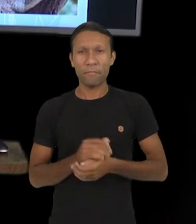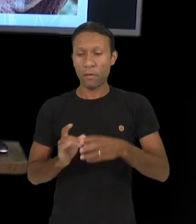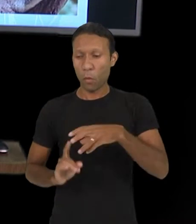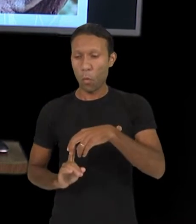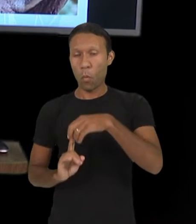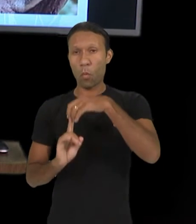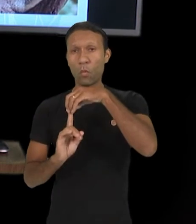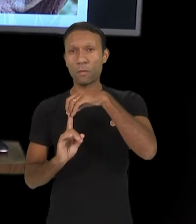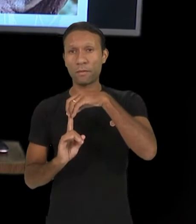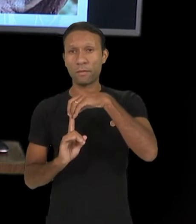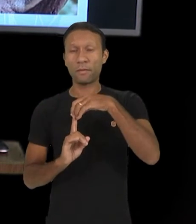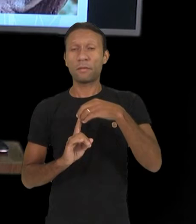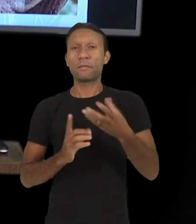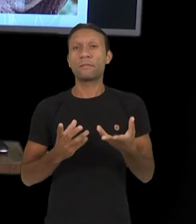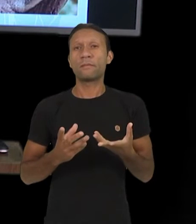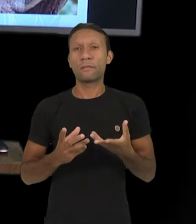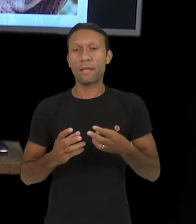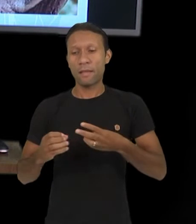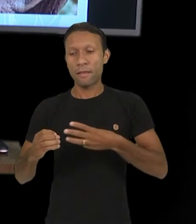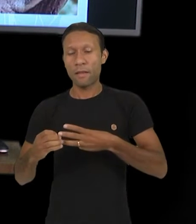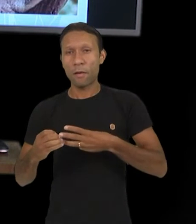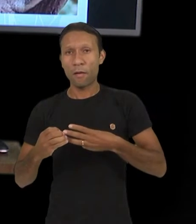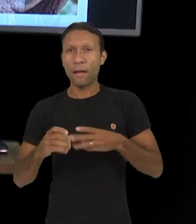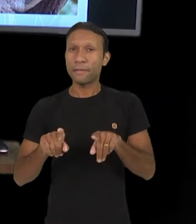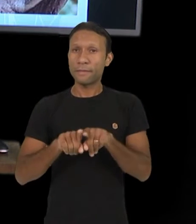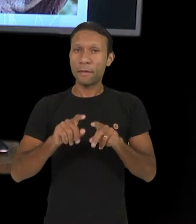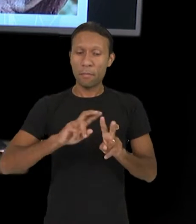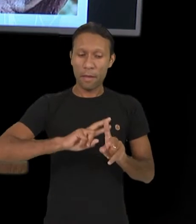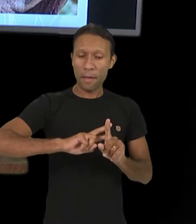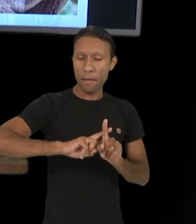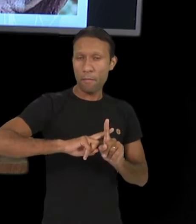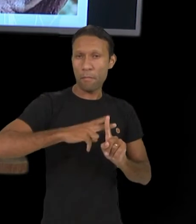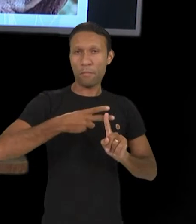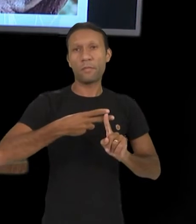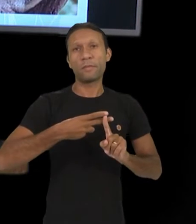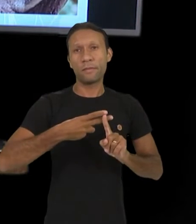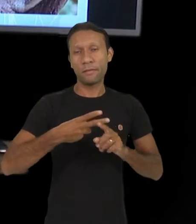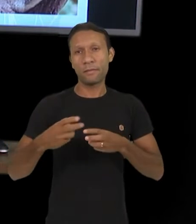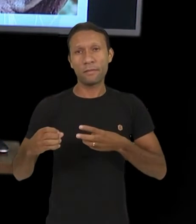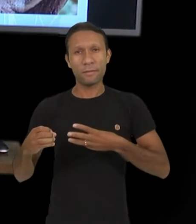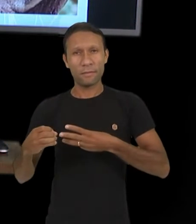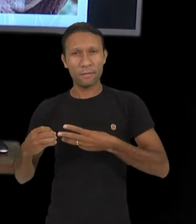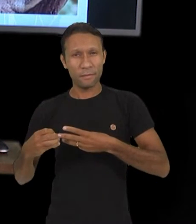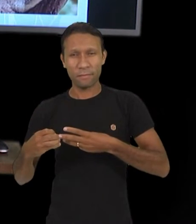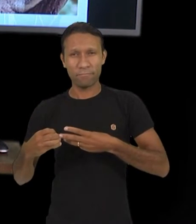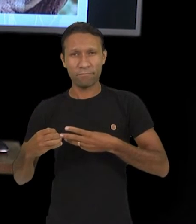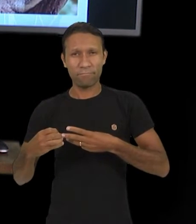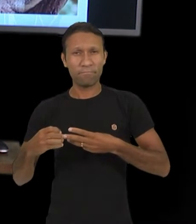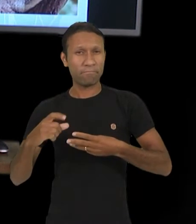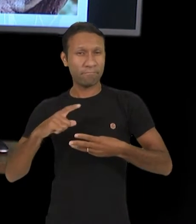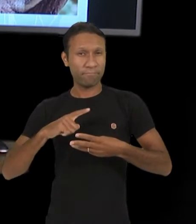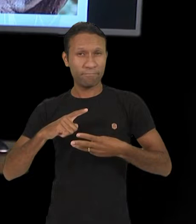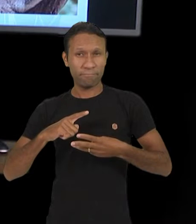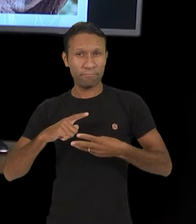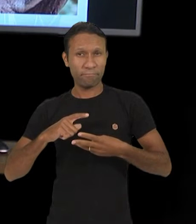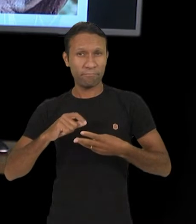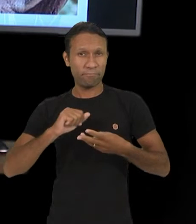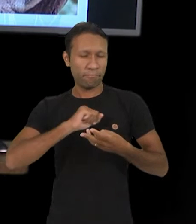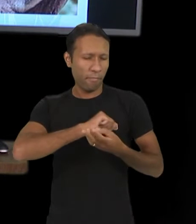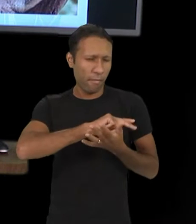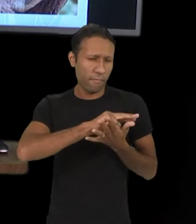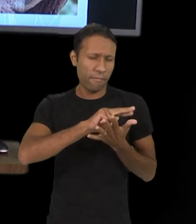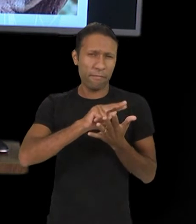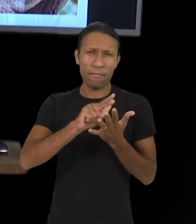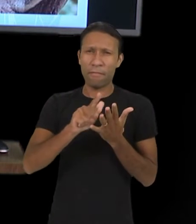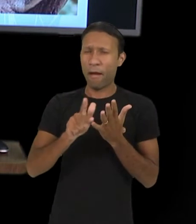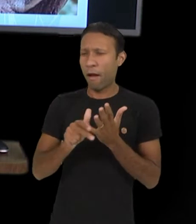organismos unicelulares, pluri e multicelulares. Isso em diferentes reinos,